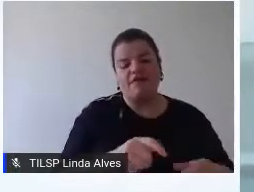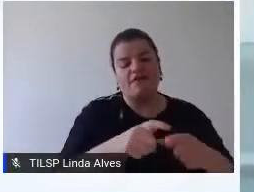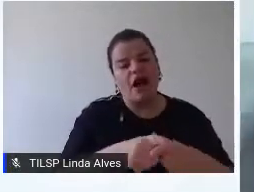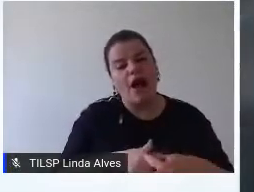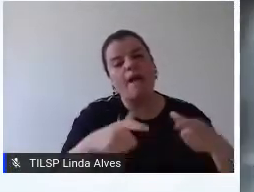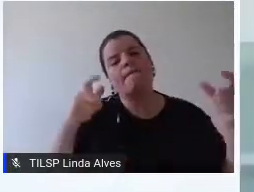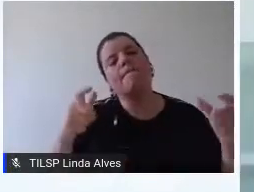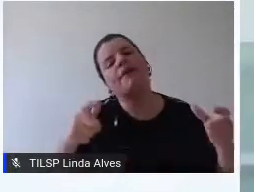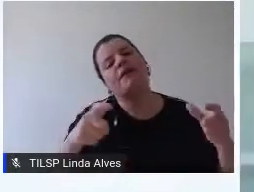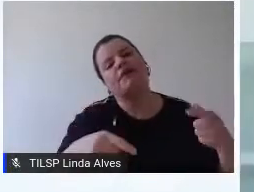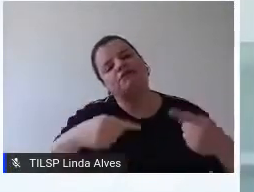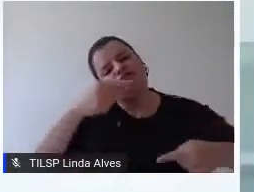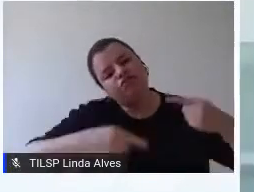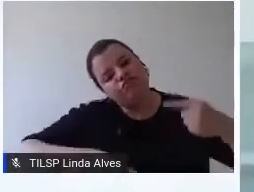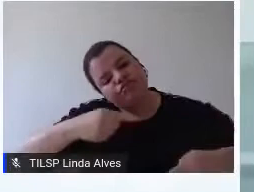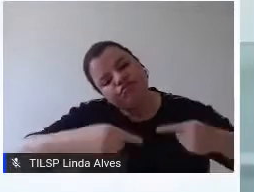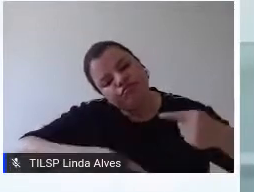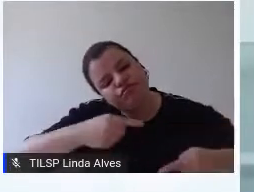dialogar, vai